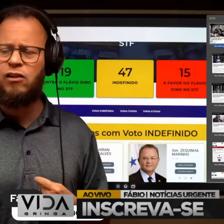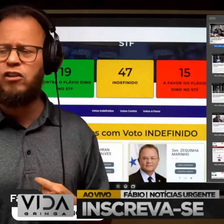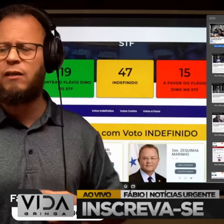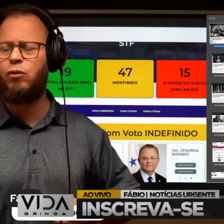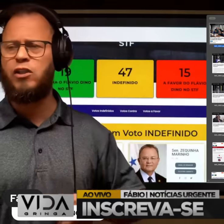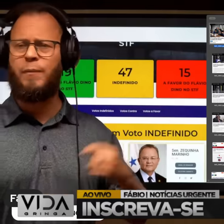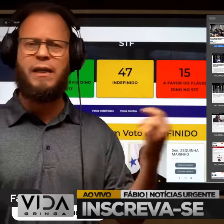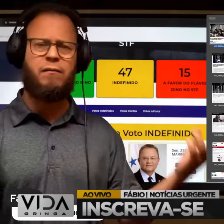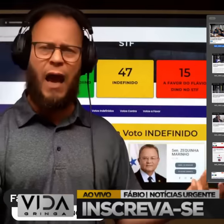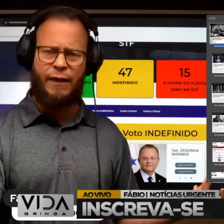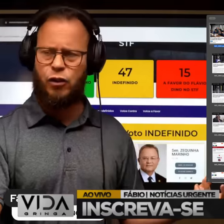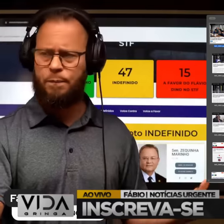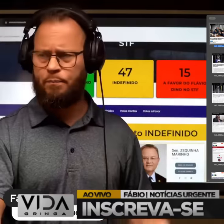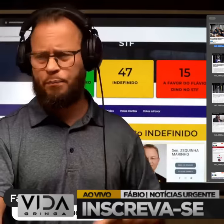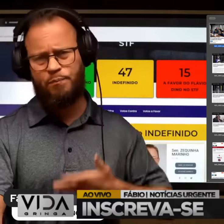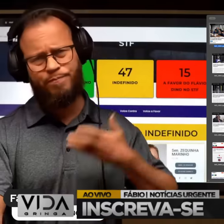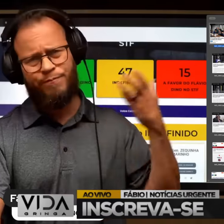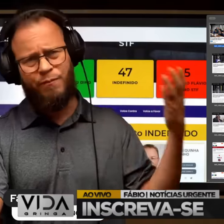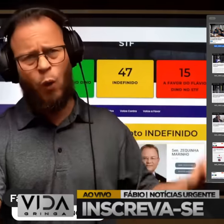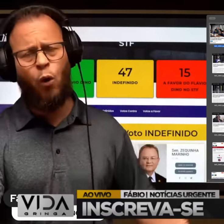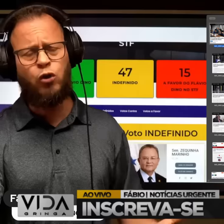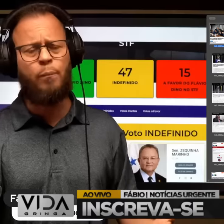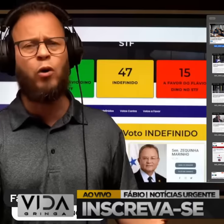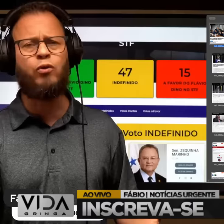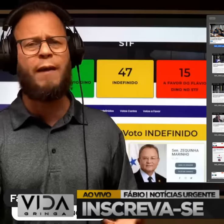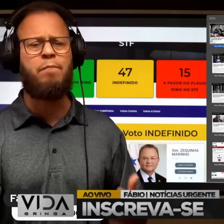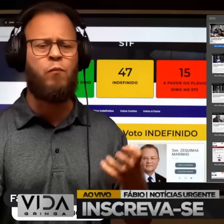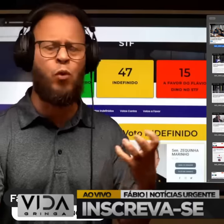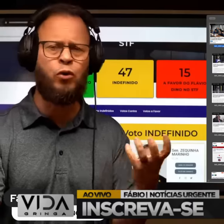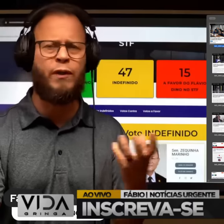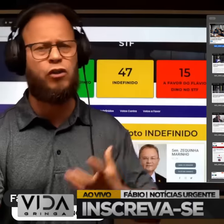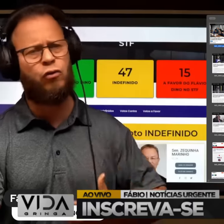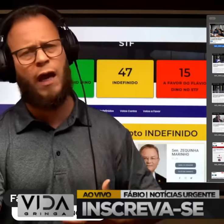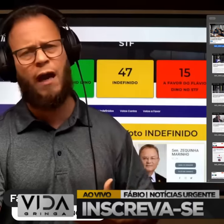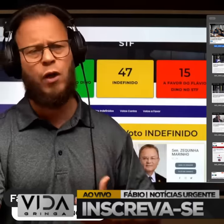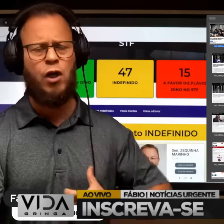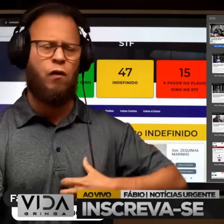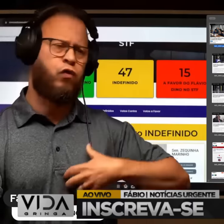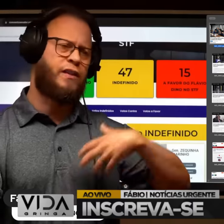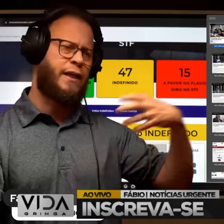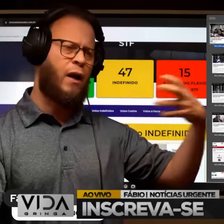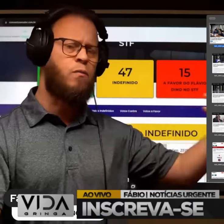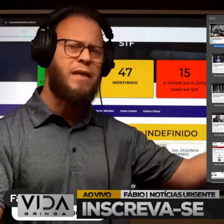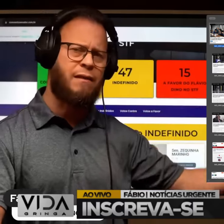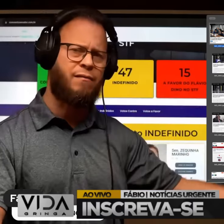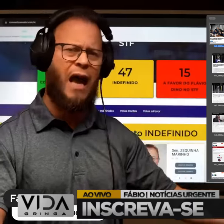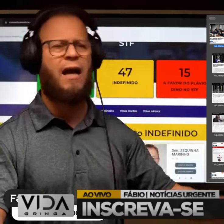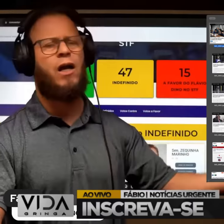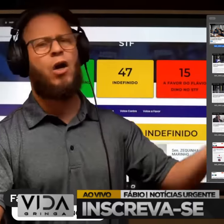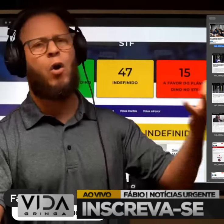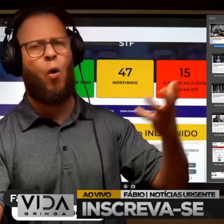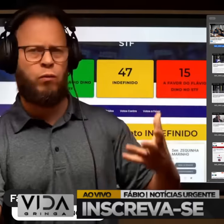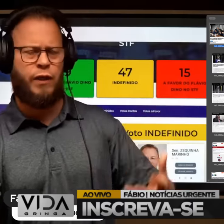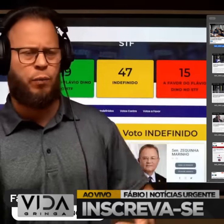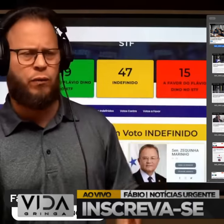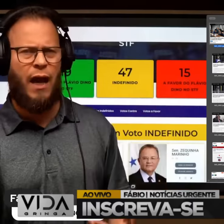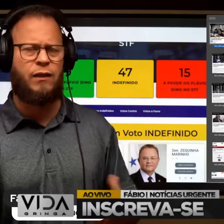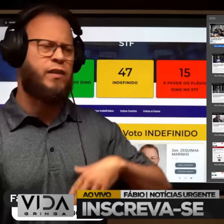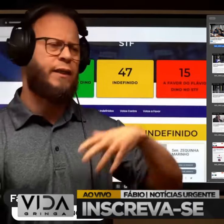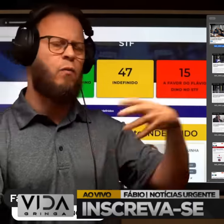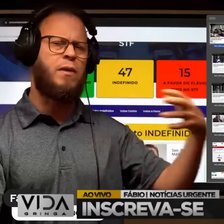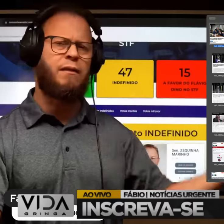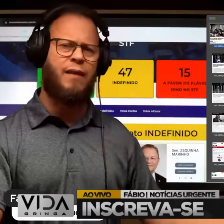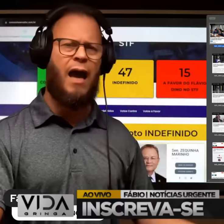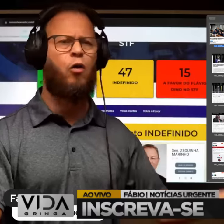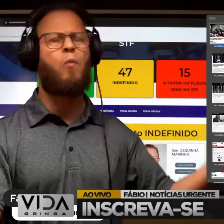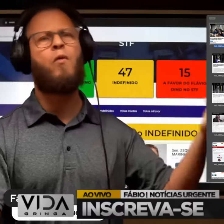a candidatura de militares. Outro ponto que é muito questionável. Você quer um militar como um deputado? Você